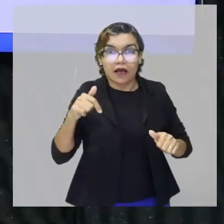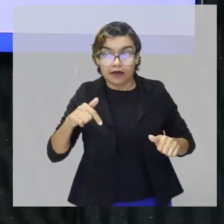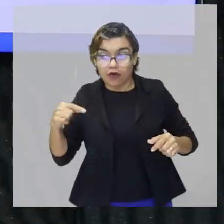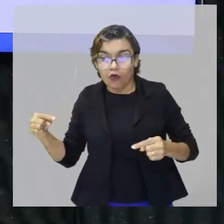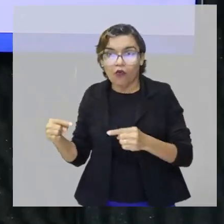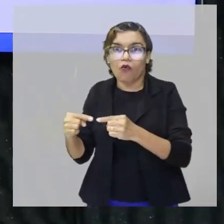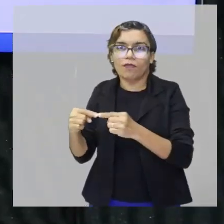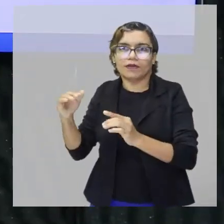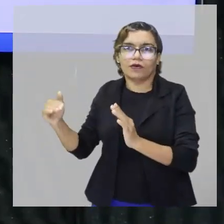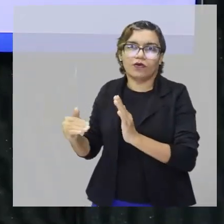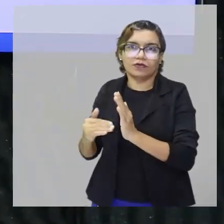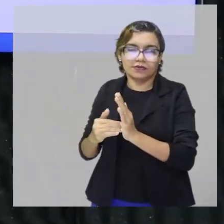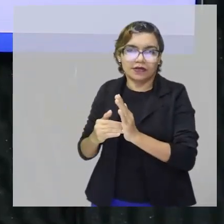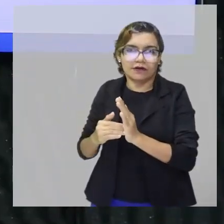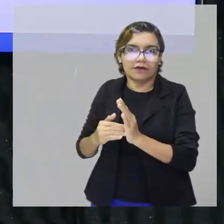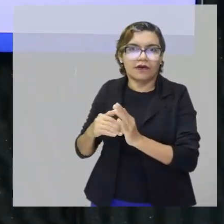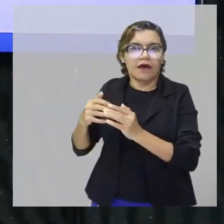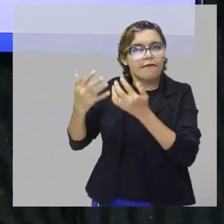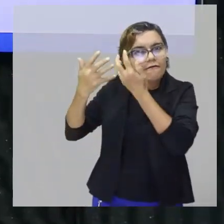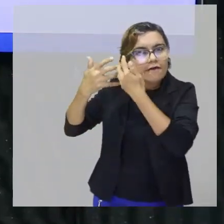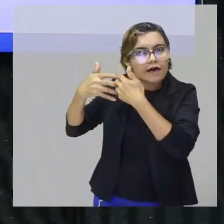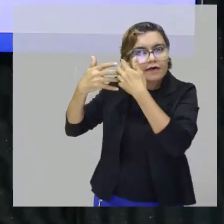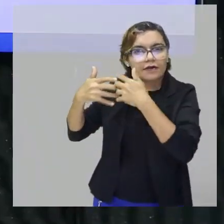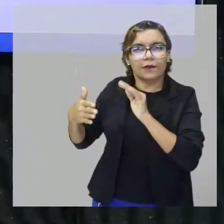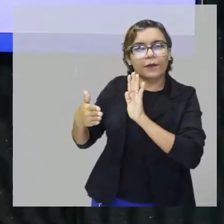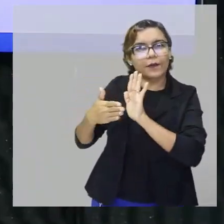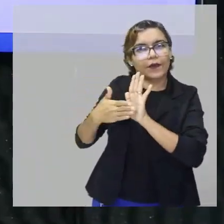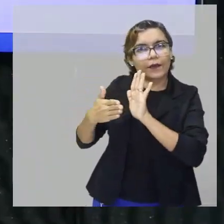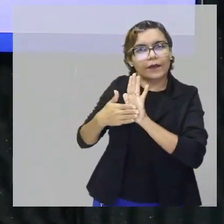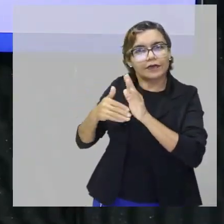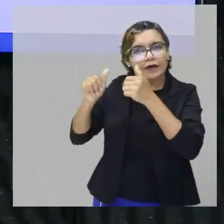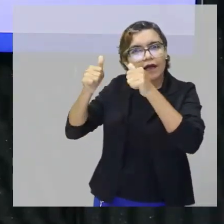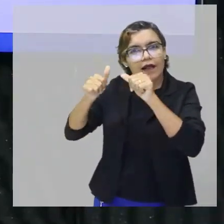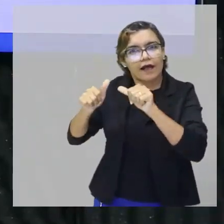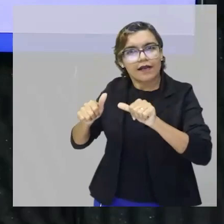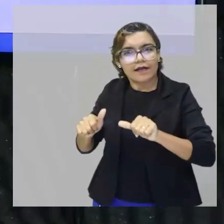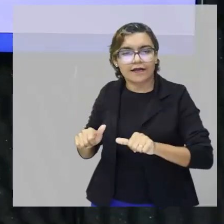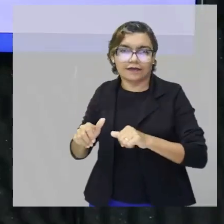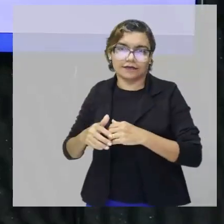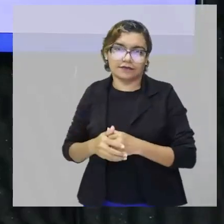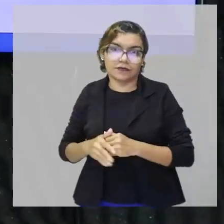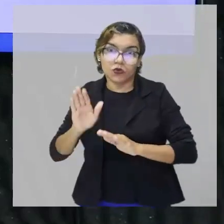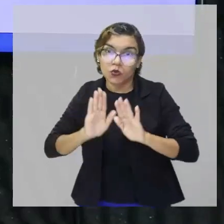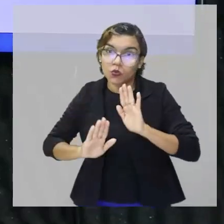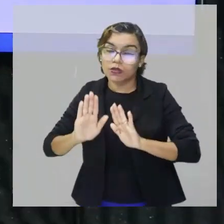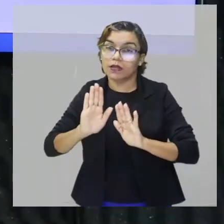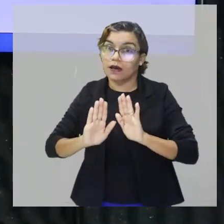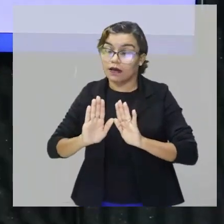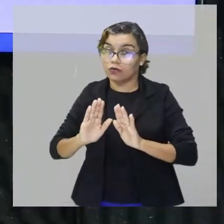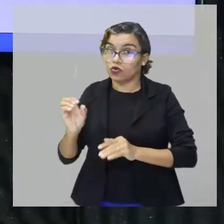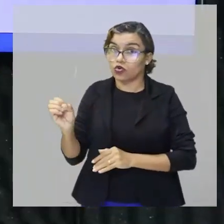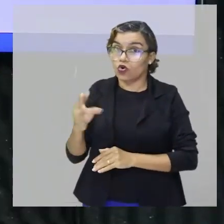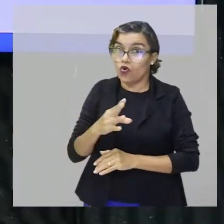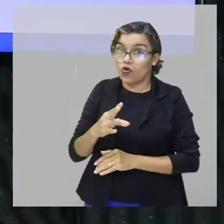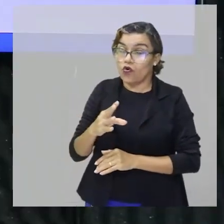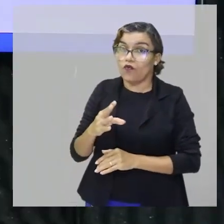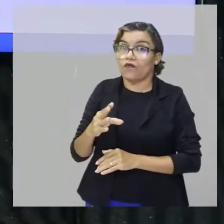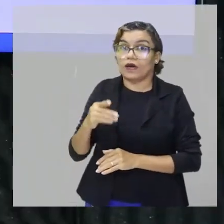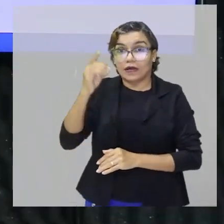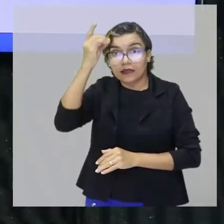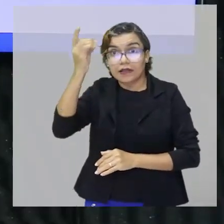fechamento, é a hora da reflexão, da proposta, da análise. Então, muito cuidado com o que você vai colocar